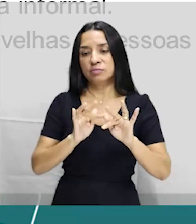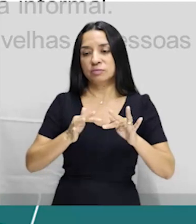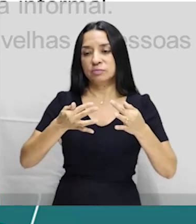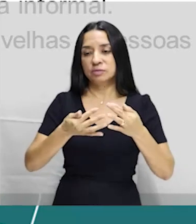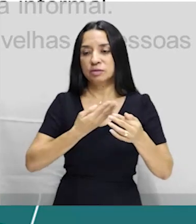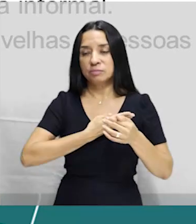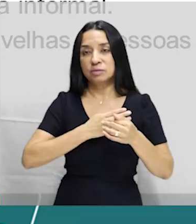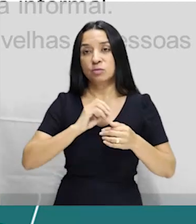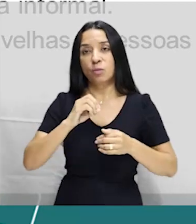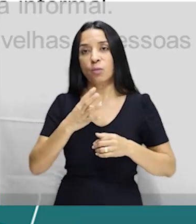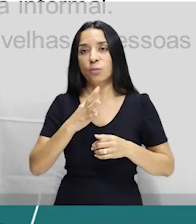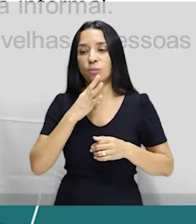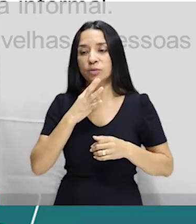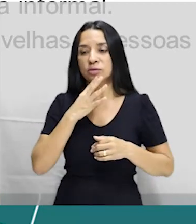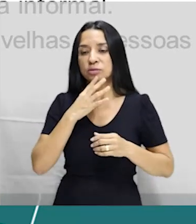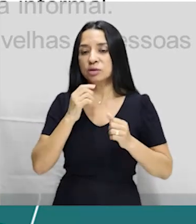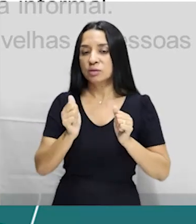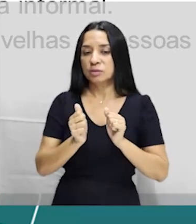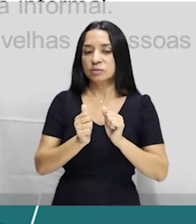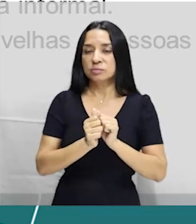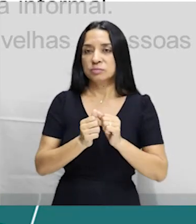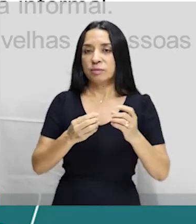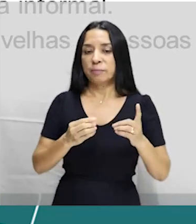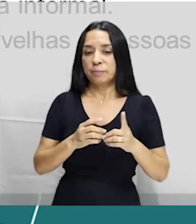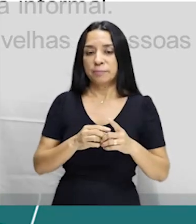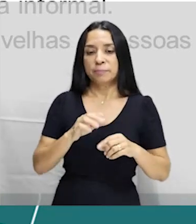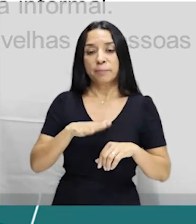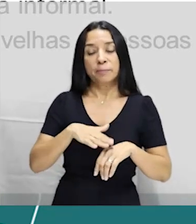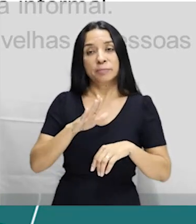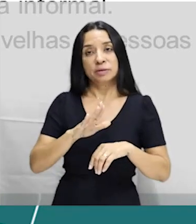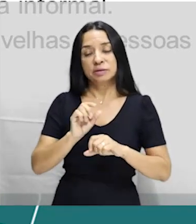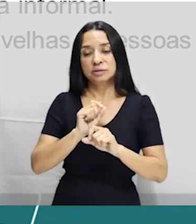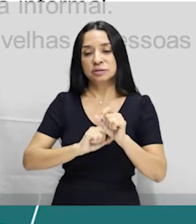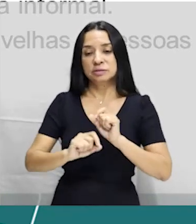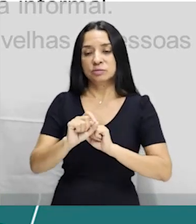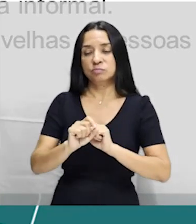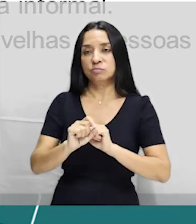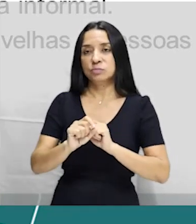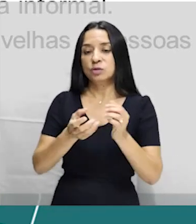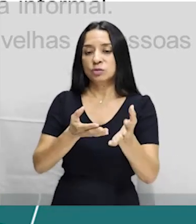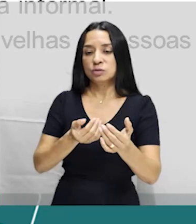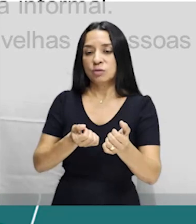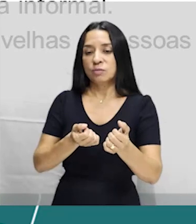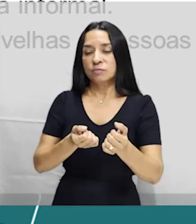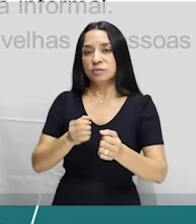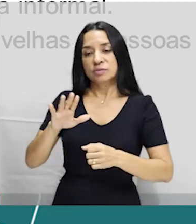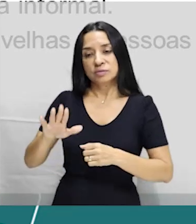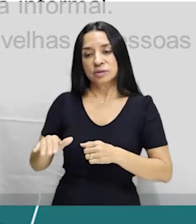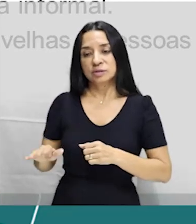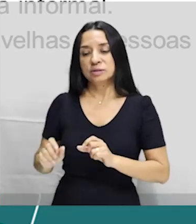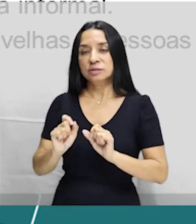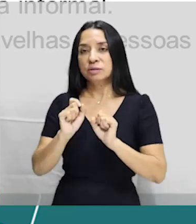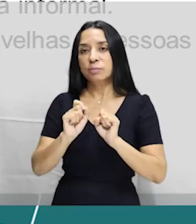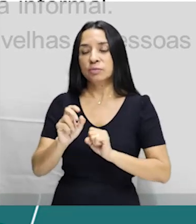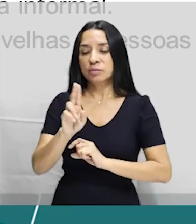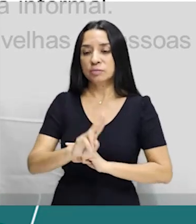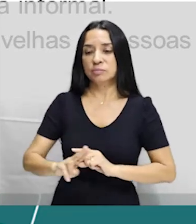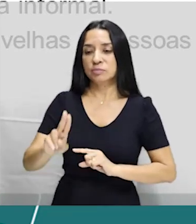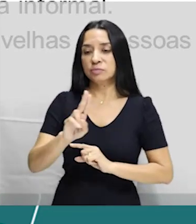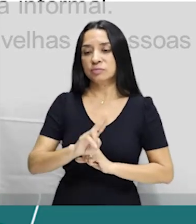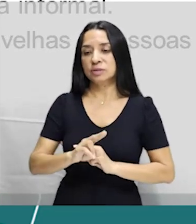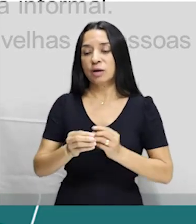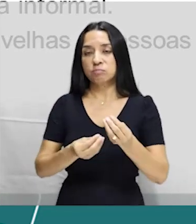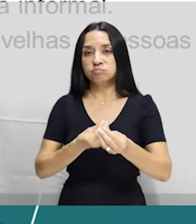amigos ou conhecidos mais próximos, ou ainda jovens ou crianças, podemos usar a maneira informal. Nós já falamos em